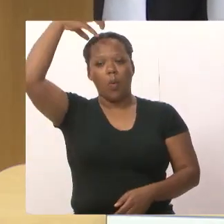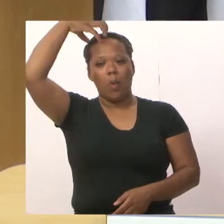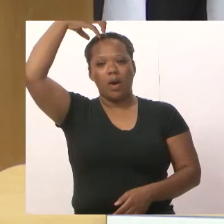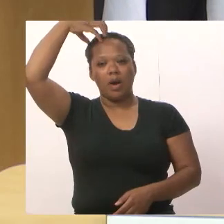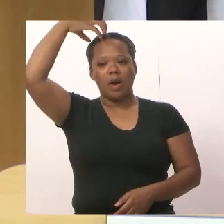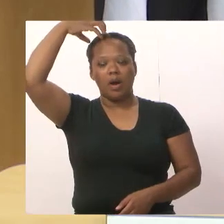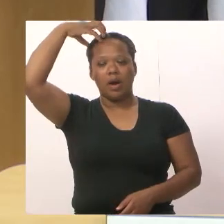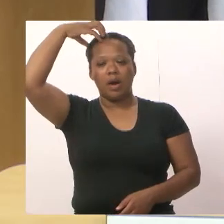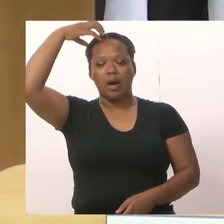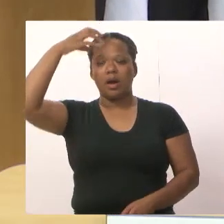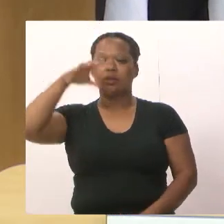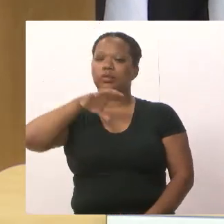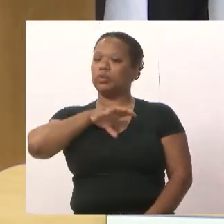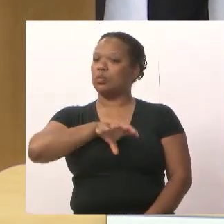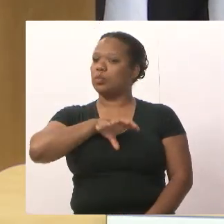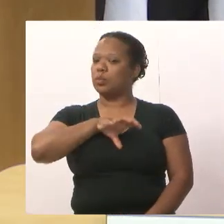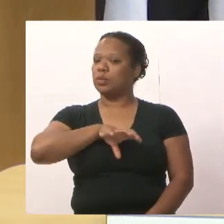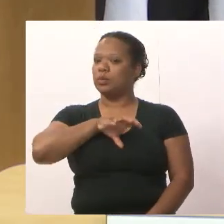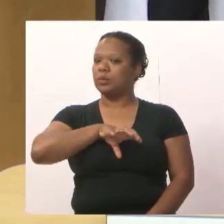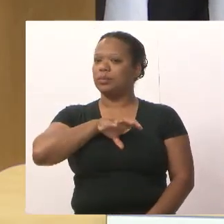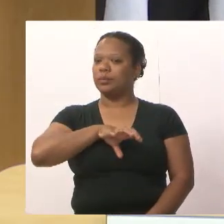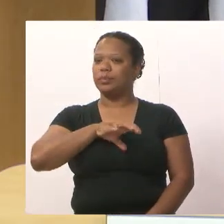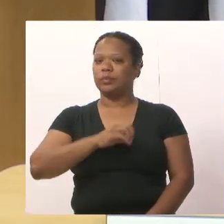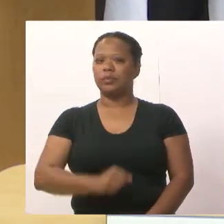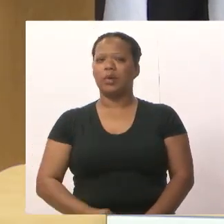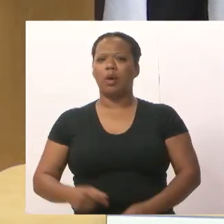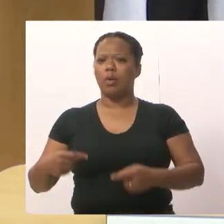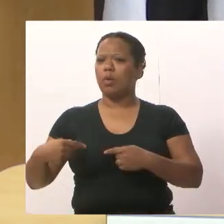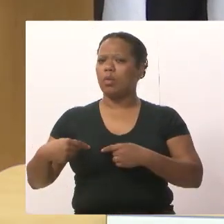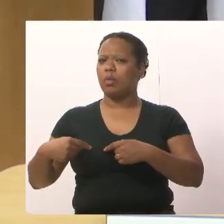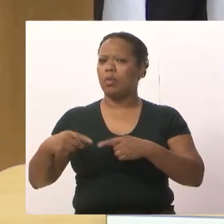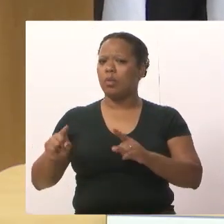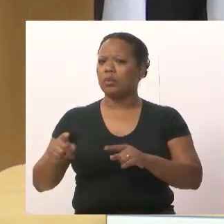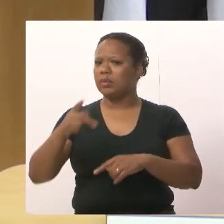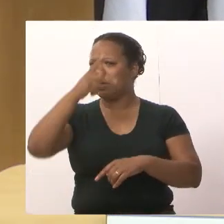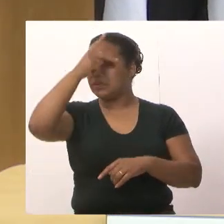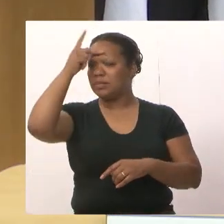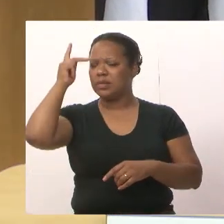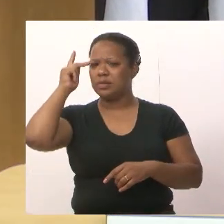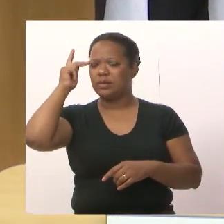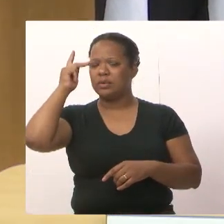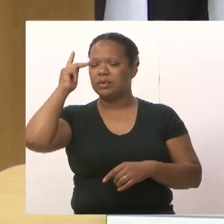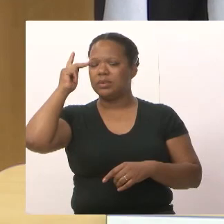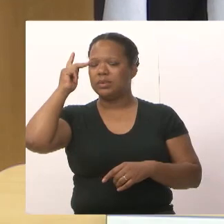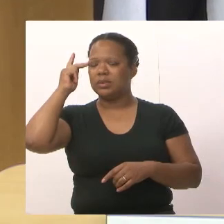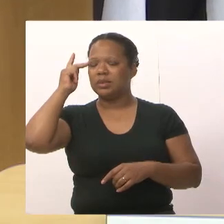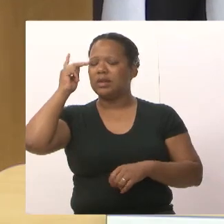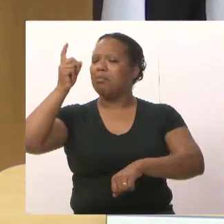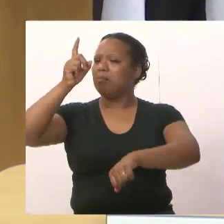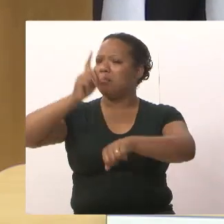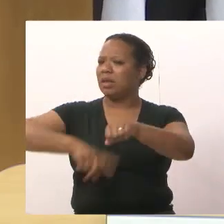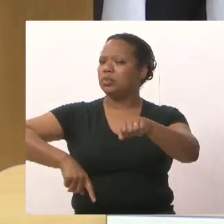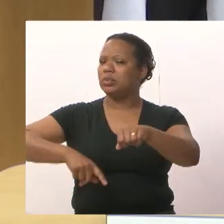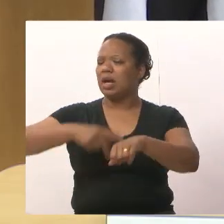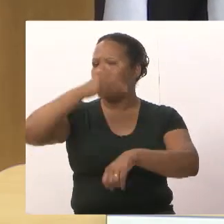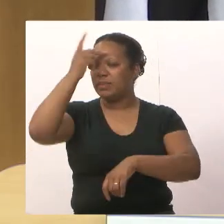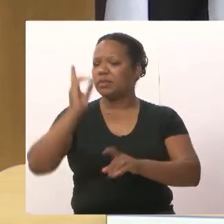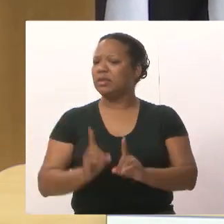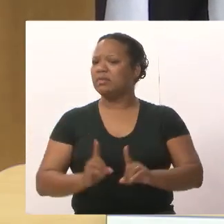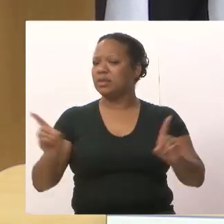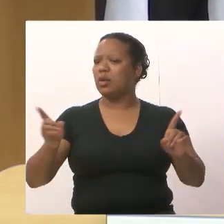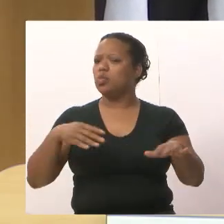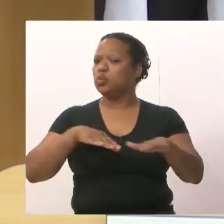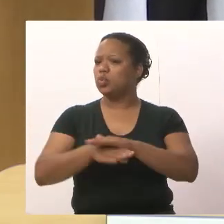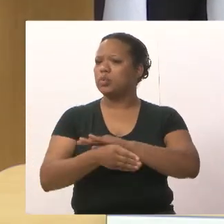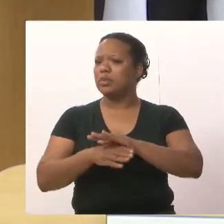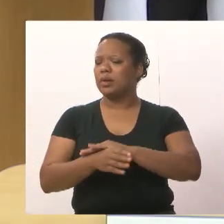pedindo que ele tomasse providência contra atos desumanos que era praticado contra a pessoa com deficiência. Quais eram esses atos?